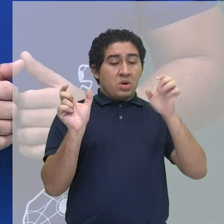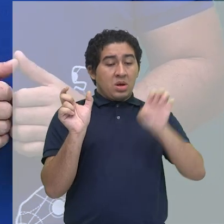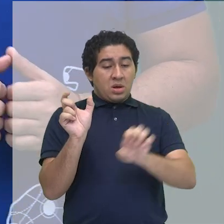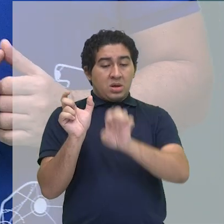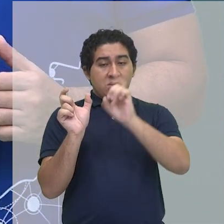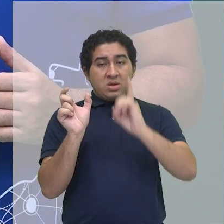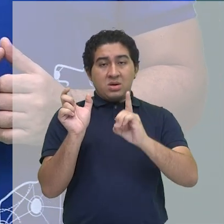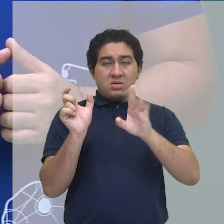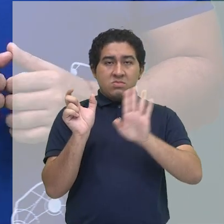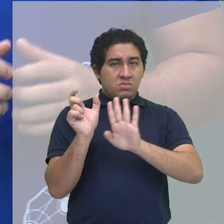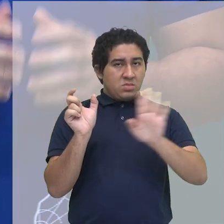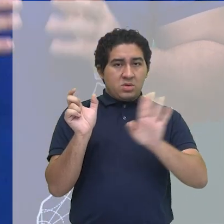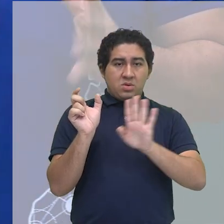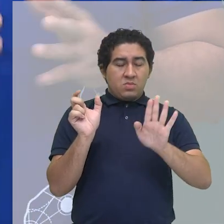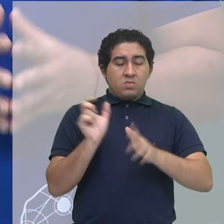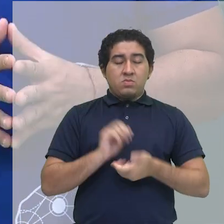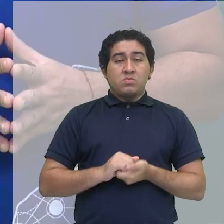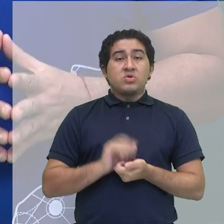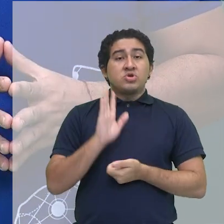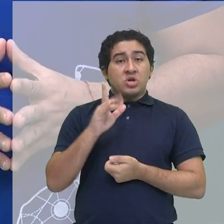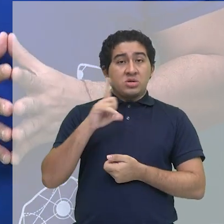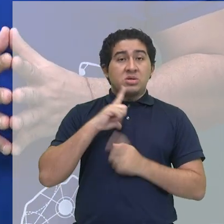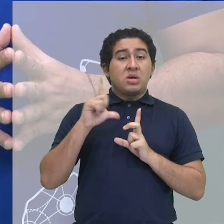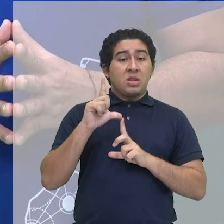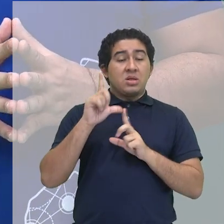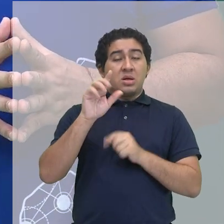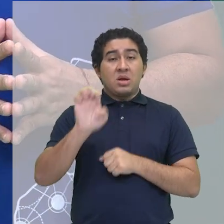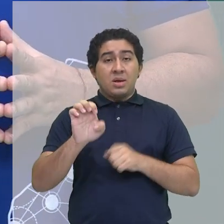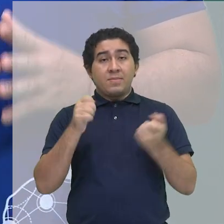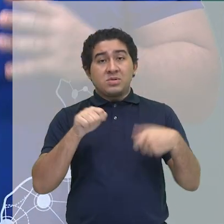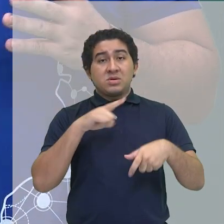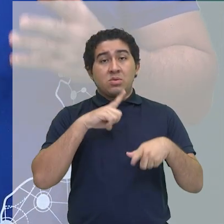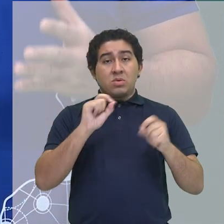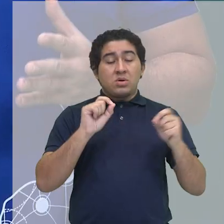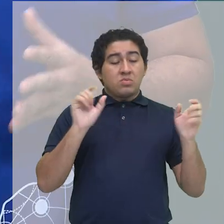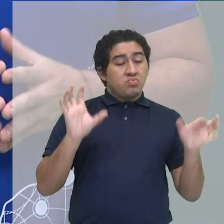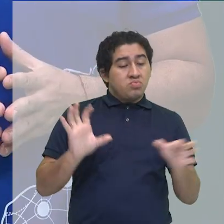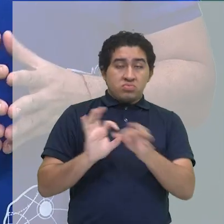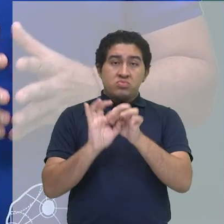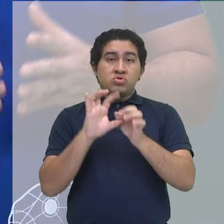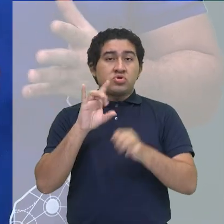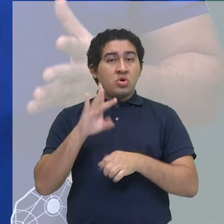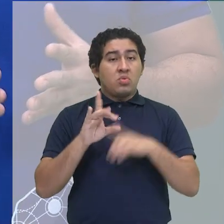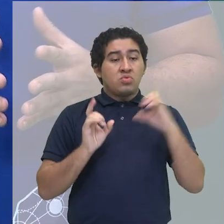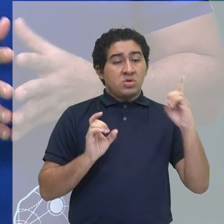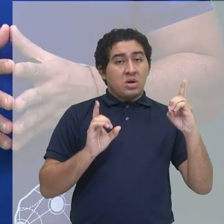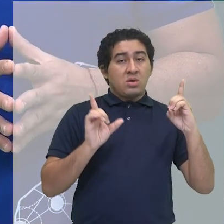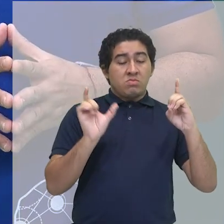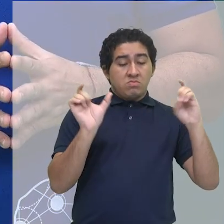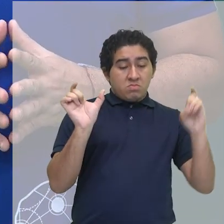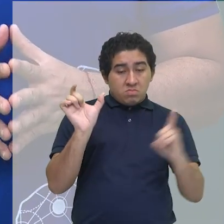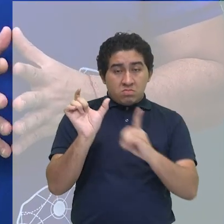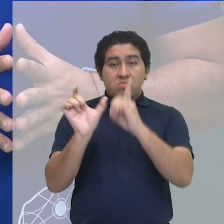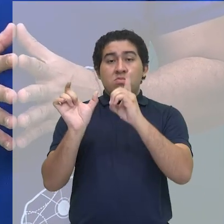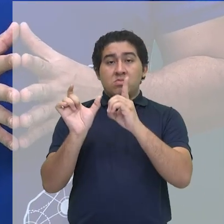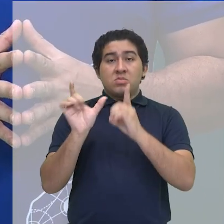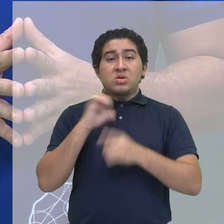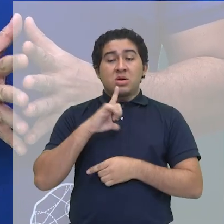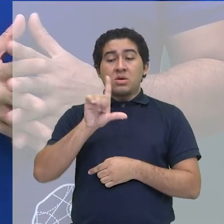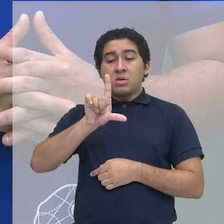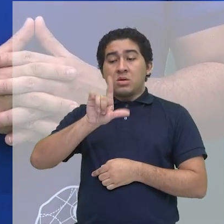botar o D. Não. Já tenho E. Então, o que eu preciso fazer? Só colocar o D. Então, aqui eu